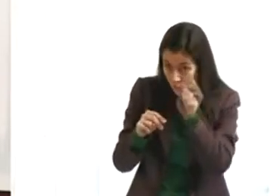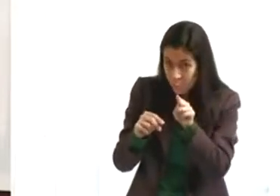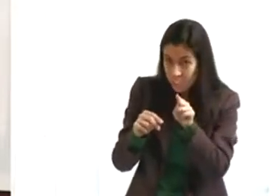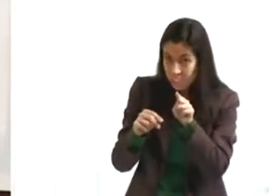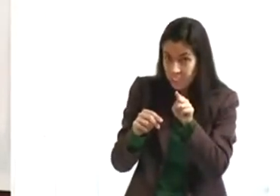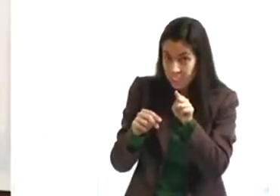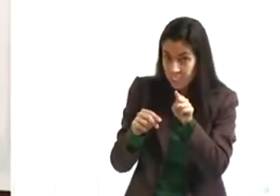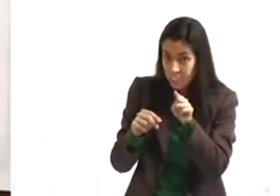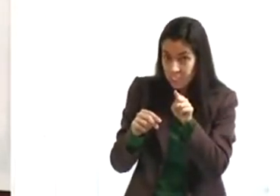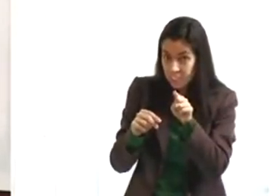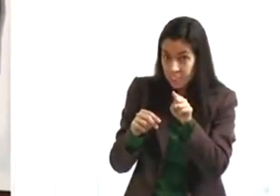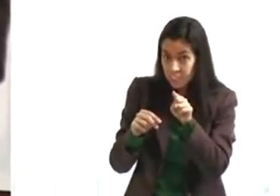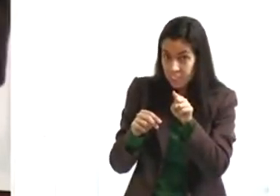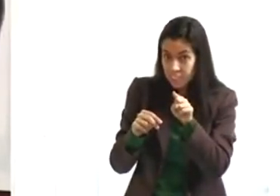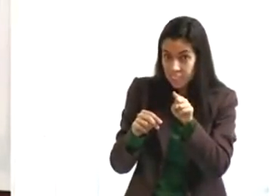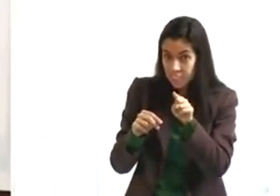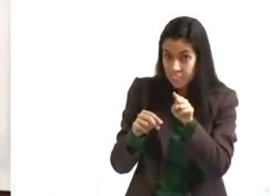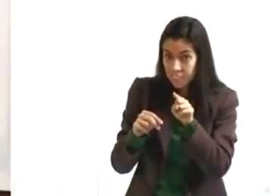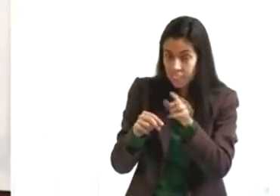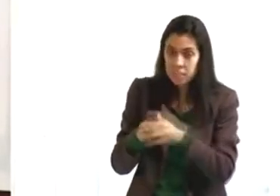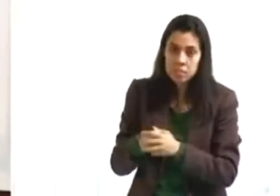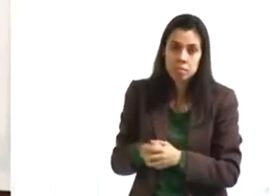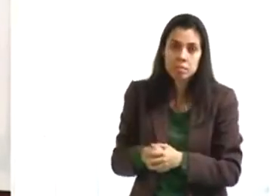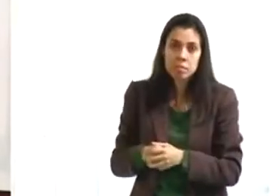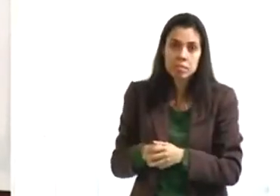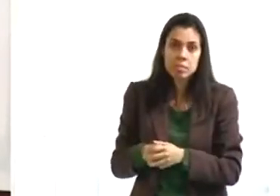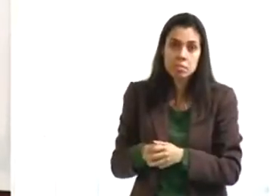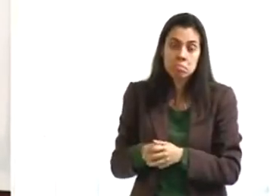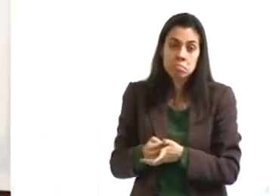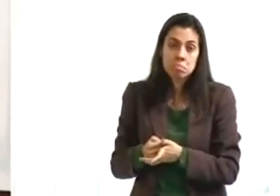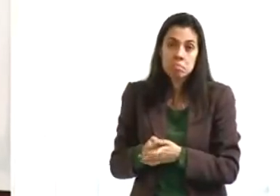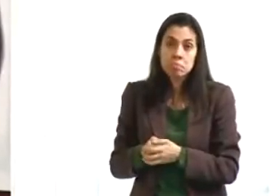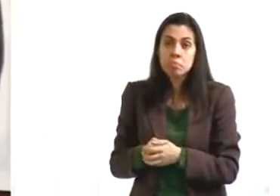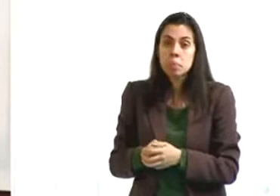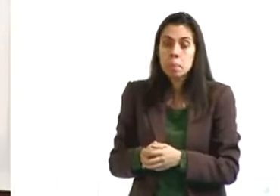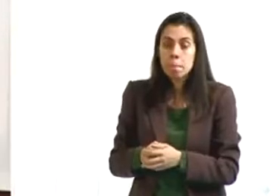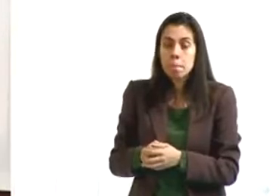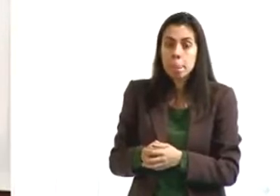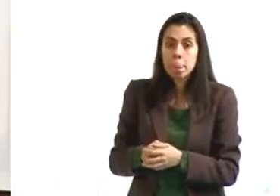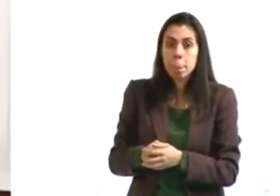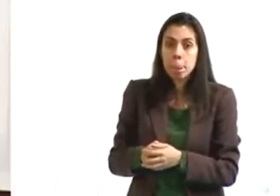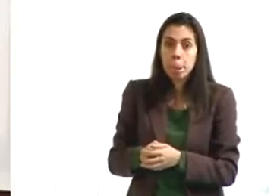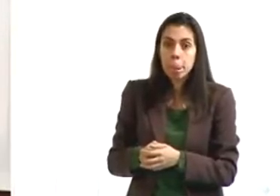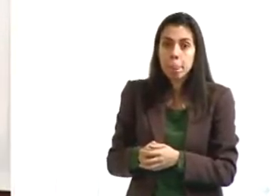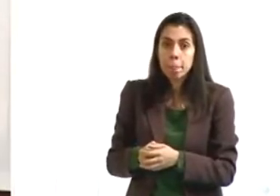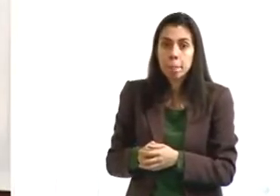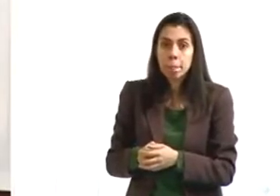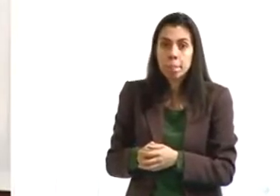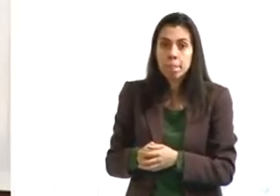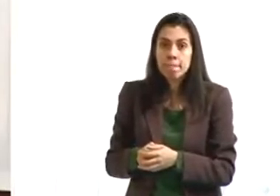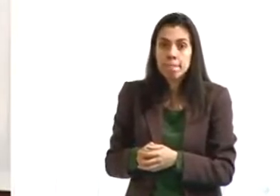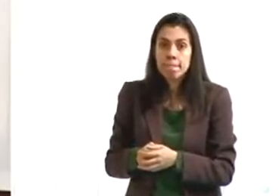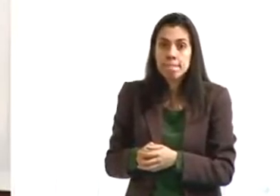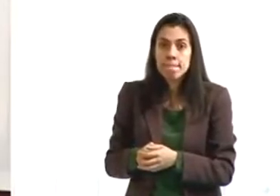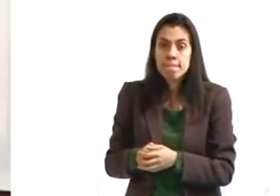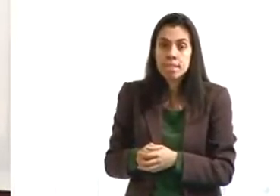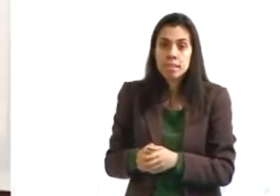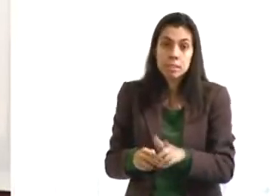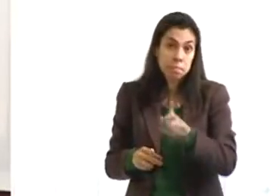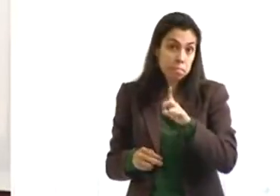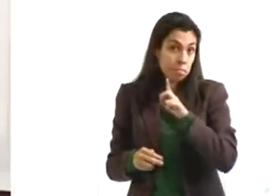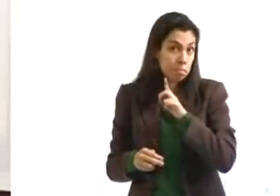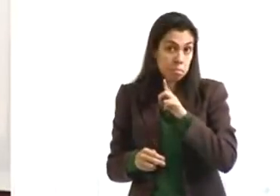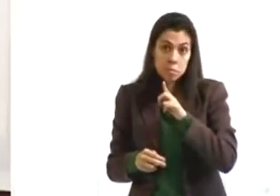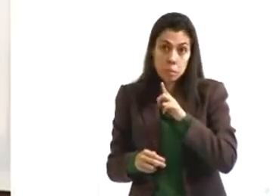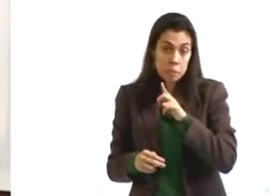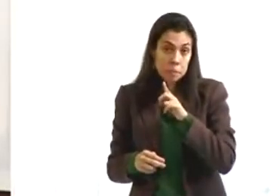uma forma única. Existem pessoas que às vezes me dizem assim: pastor, pode acontecer de uma única vez, num único encontro, como se